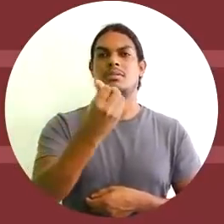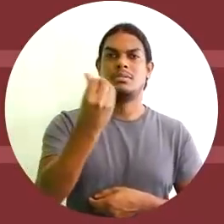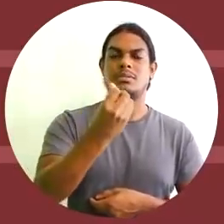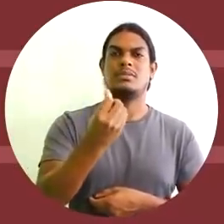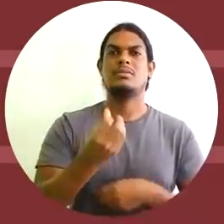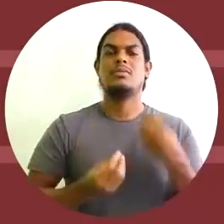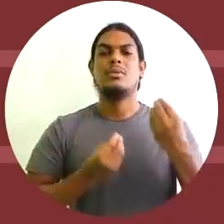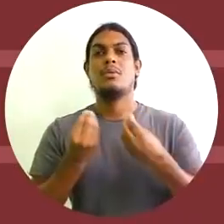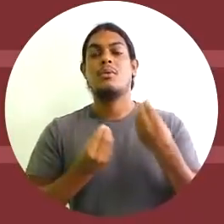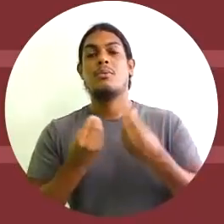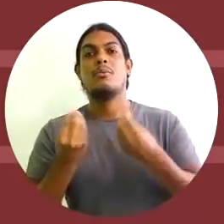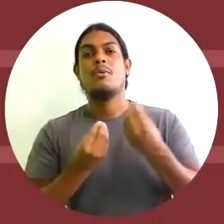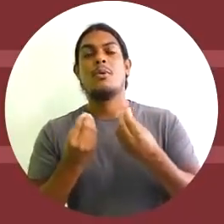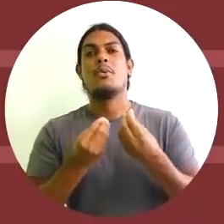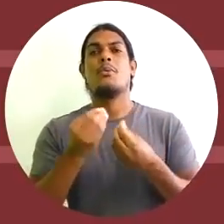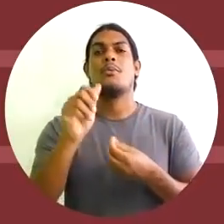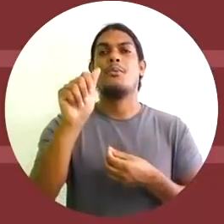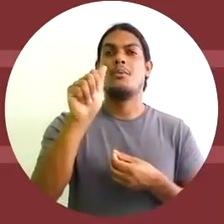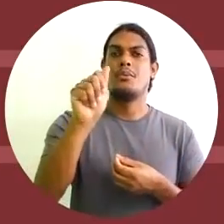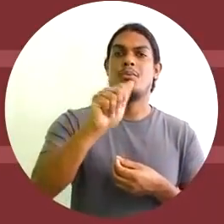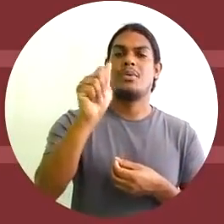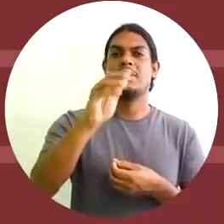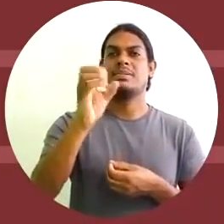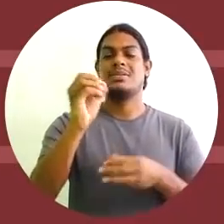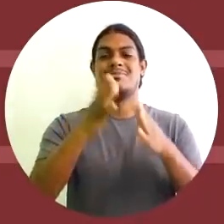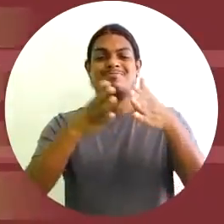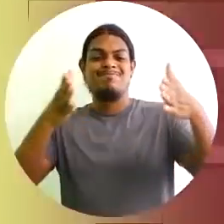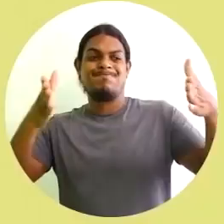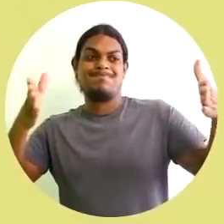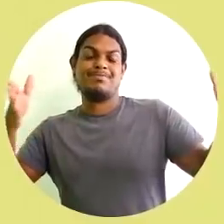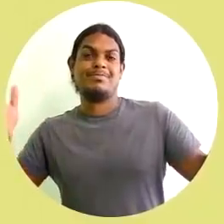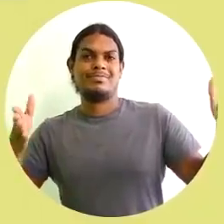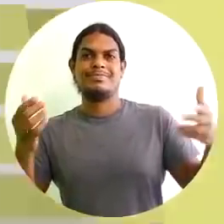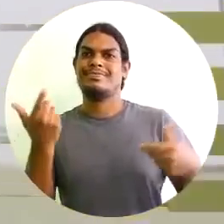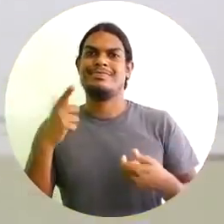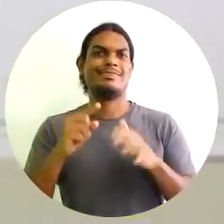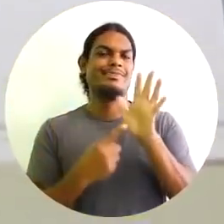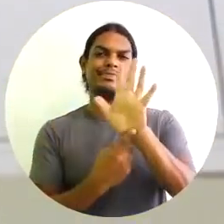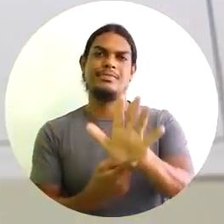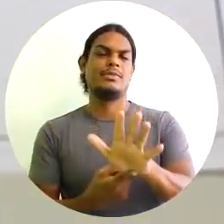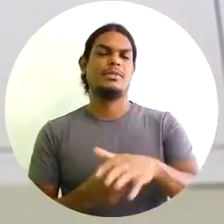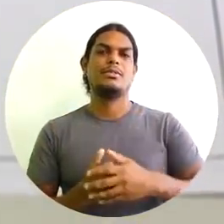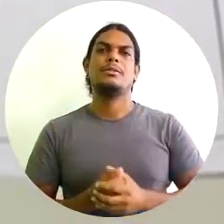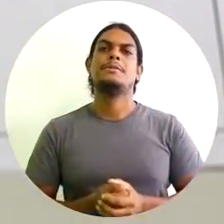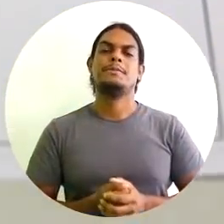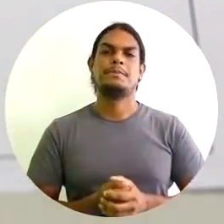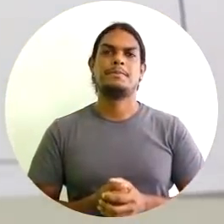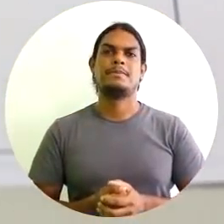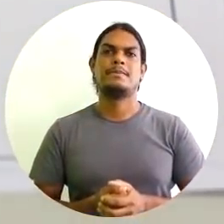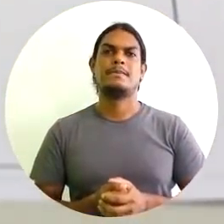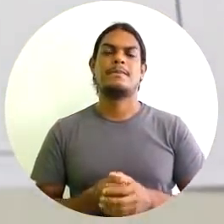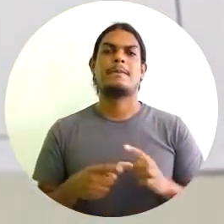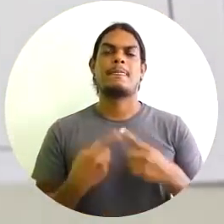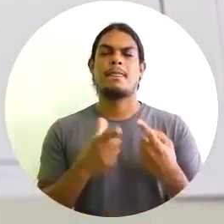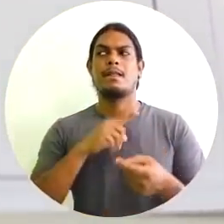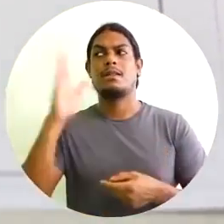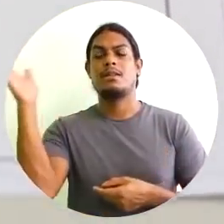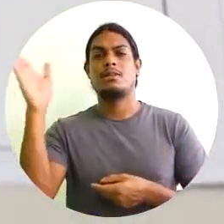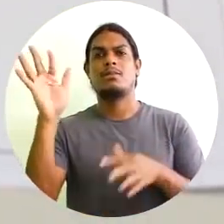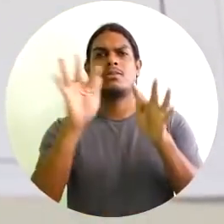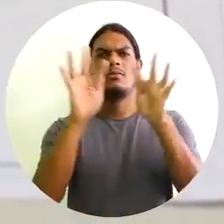eu não pude trazer para mostrar a vocês, mas o A3 eu vou mostrar. Nós temos aqui o formato